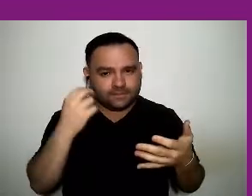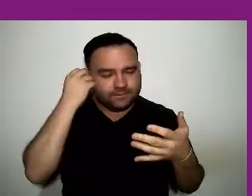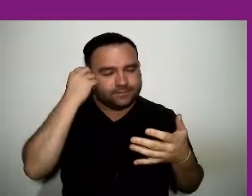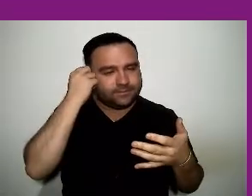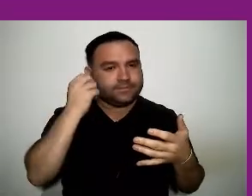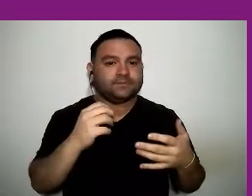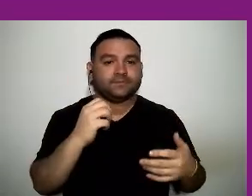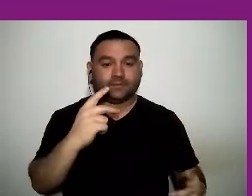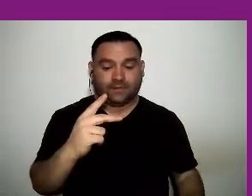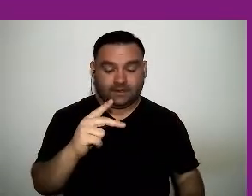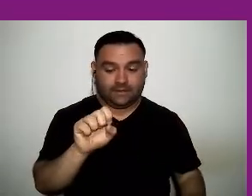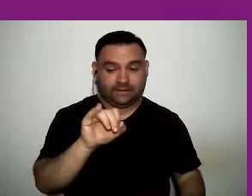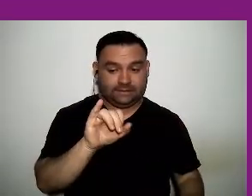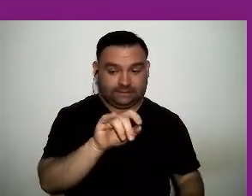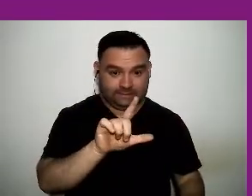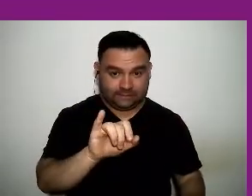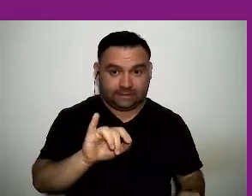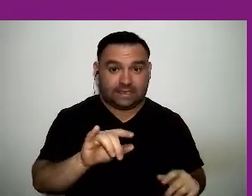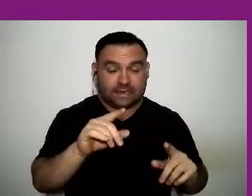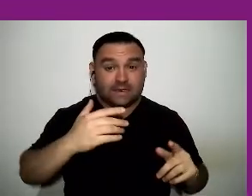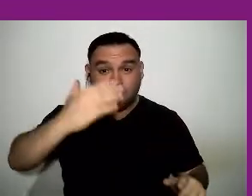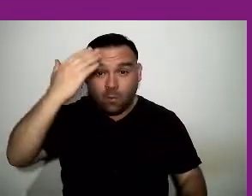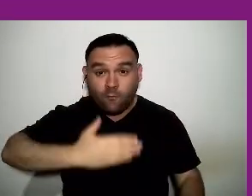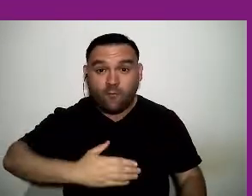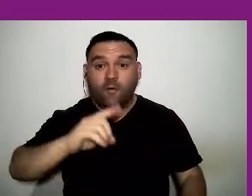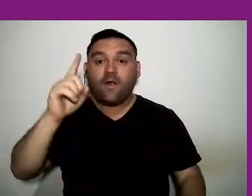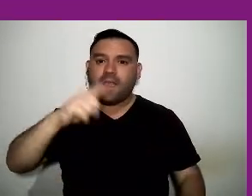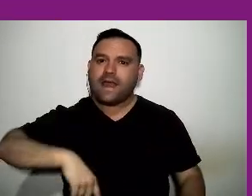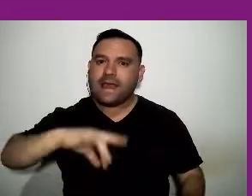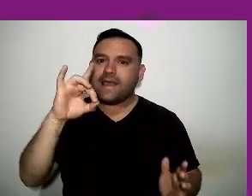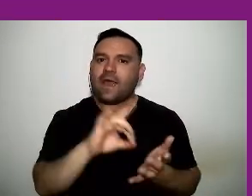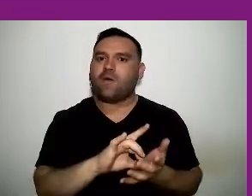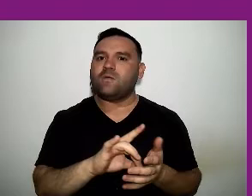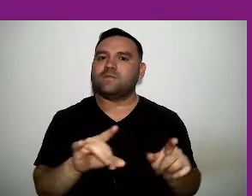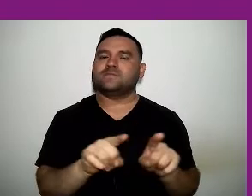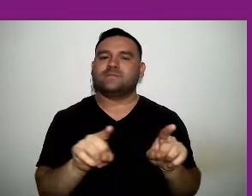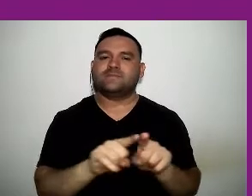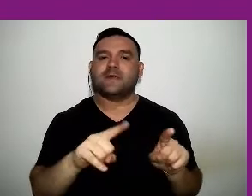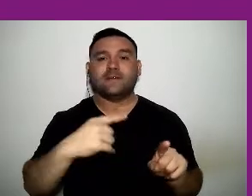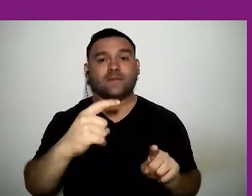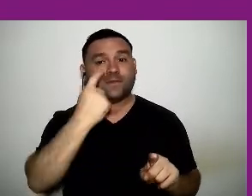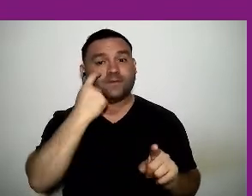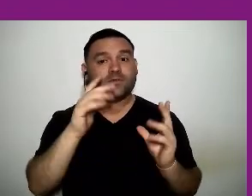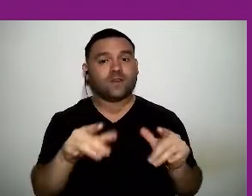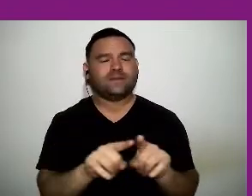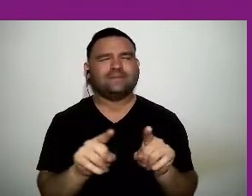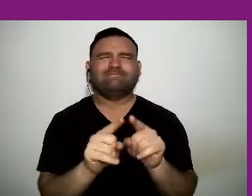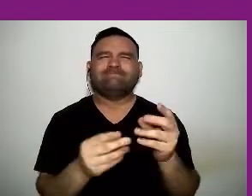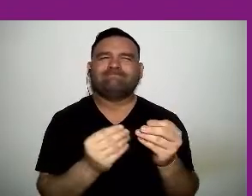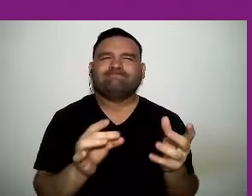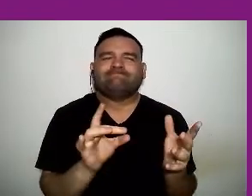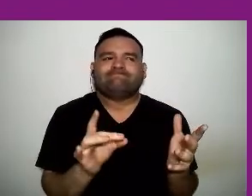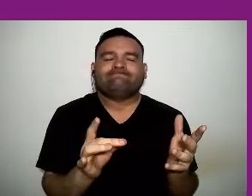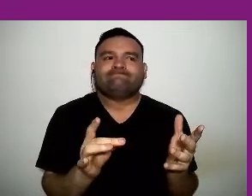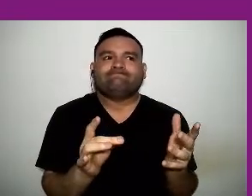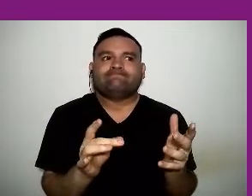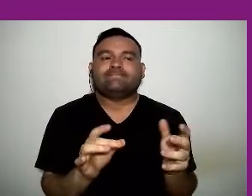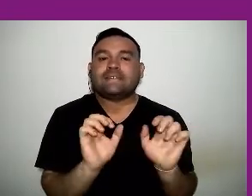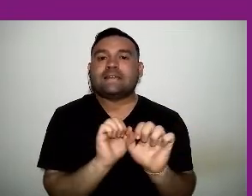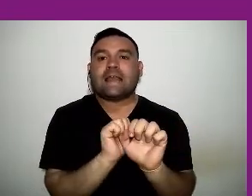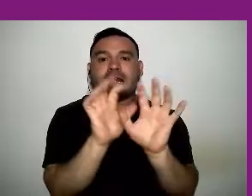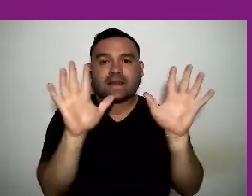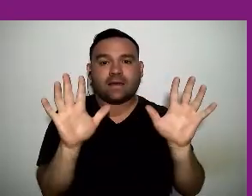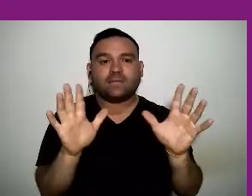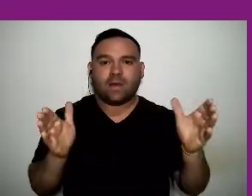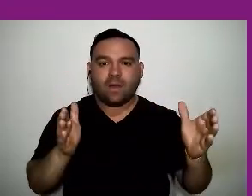que esse PSIRI e provaram é algo real e que a gente viu de uma forma muito